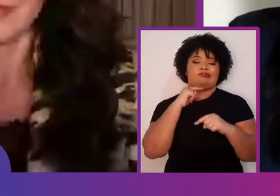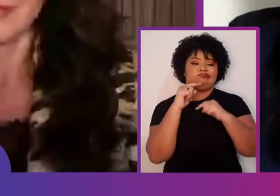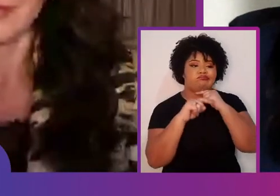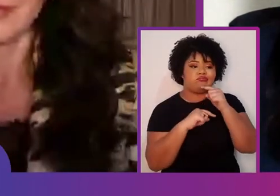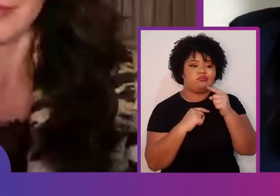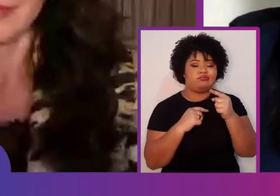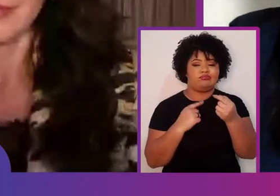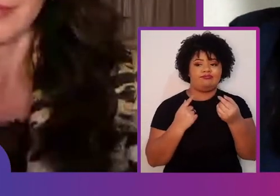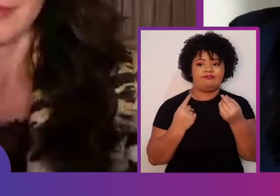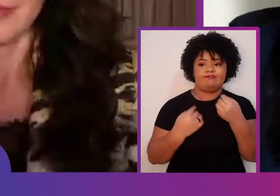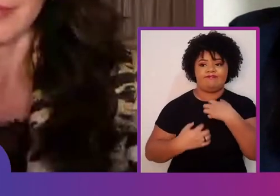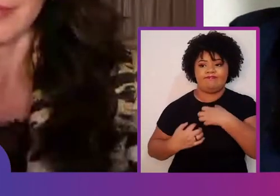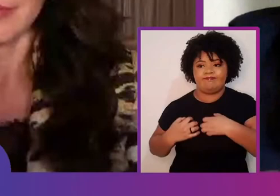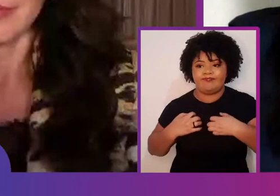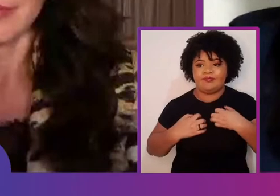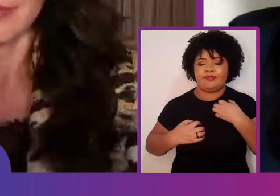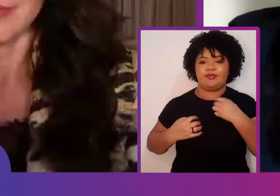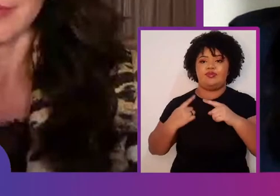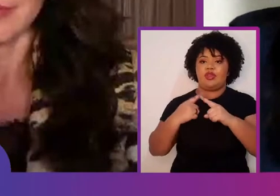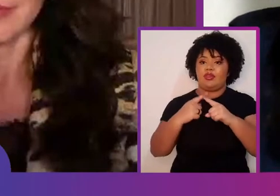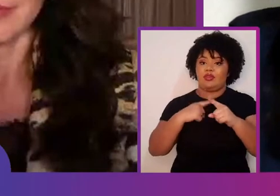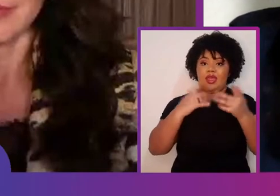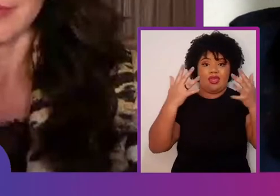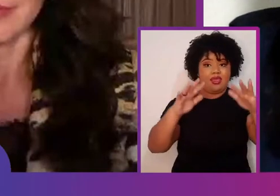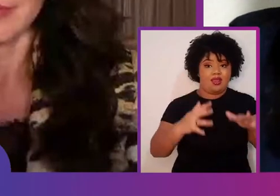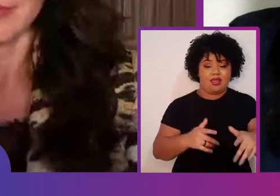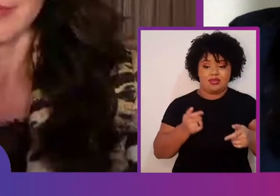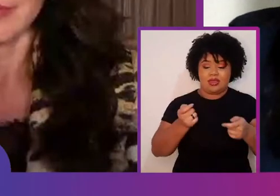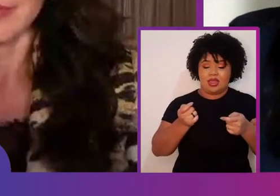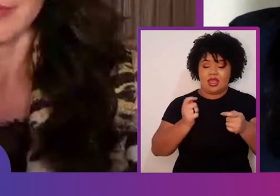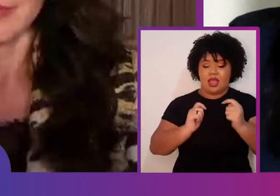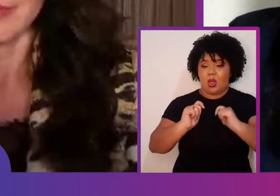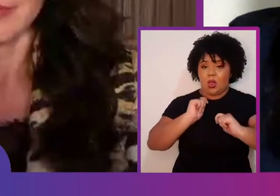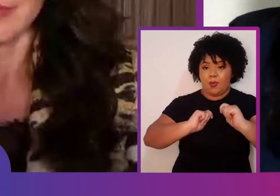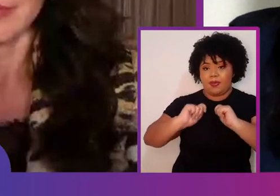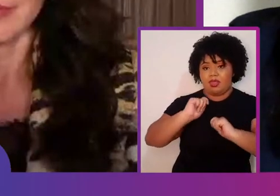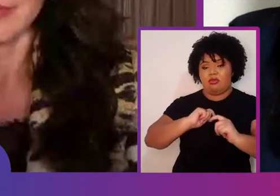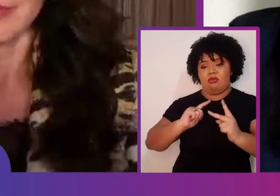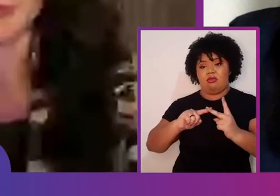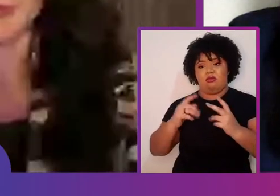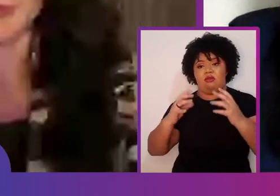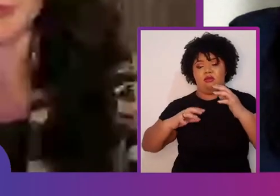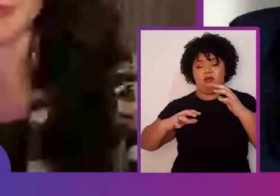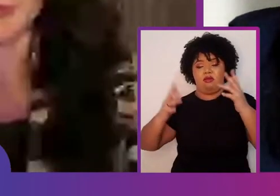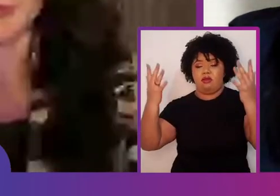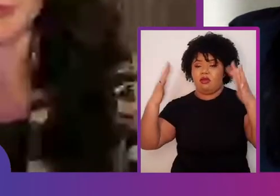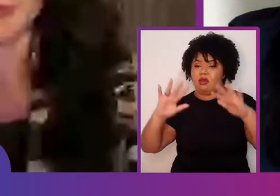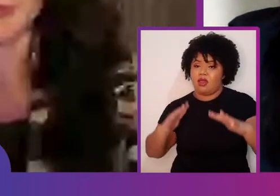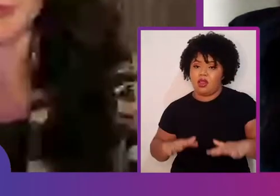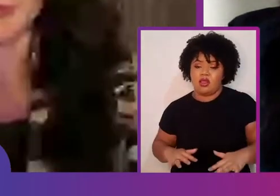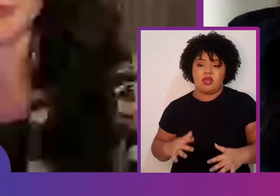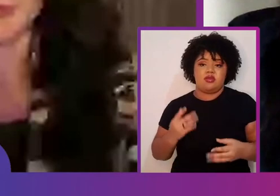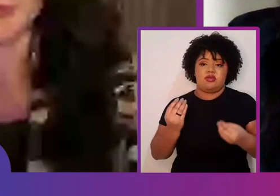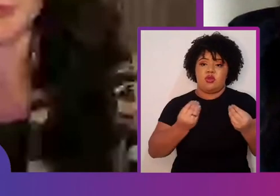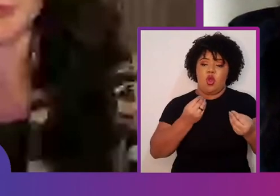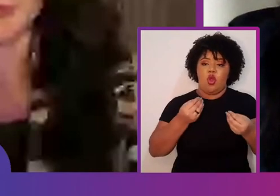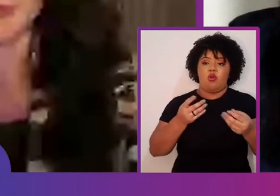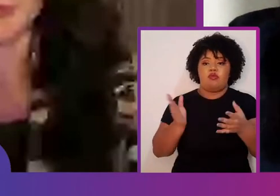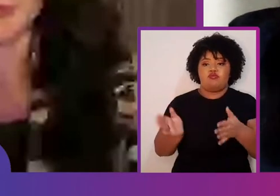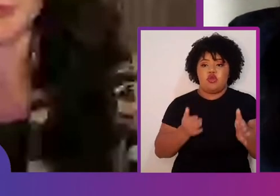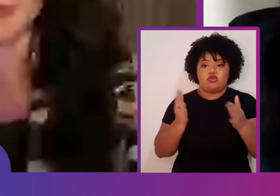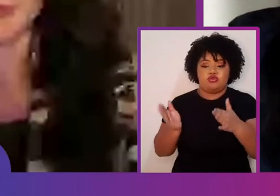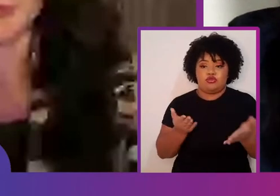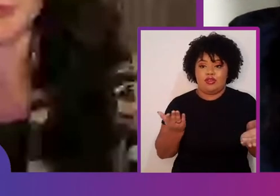uma crise política, uma crise produtiva, né? Nós temos, o Brasil tem um dos piores índices de